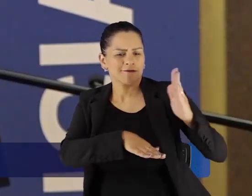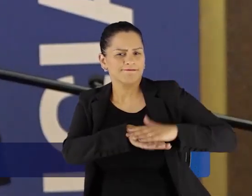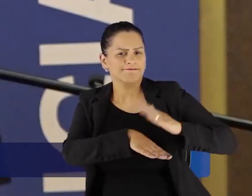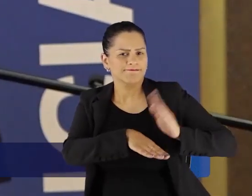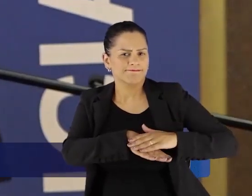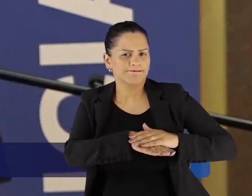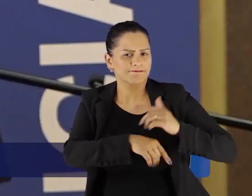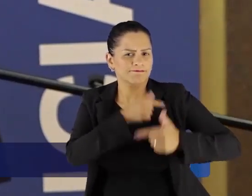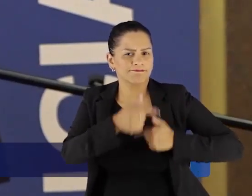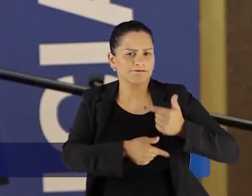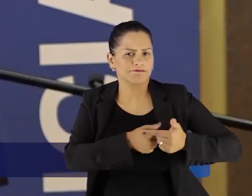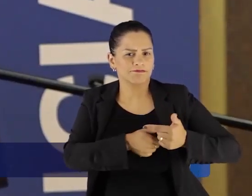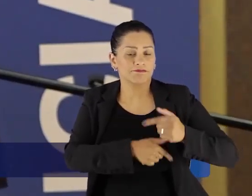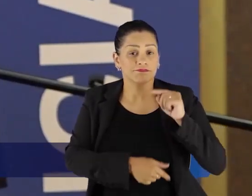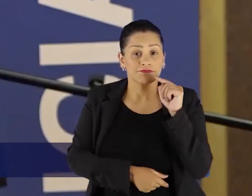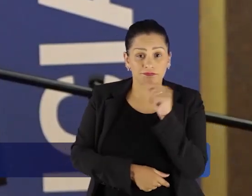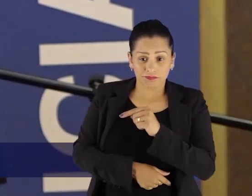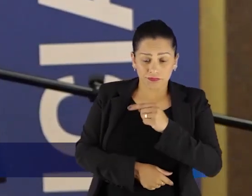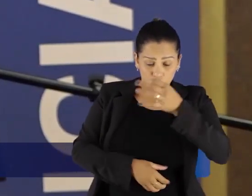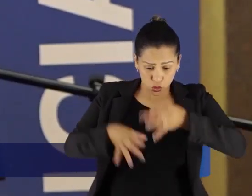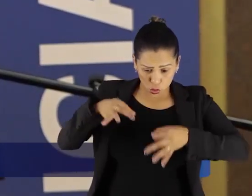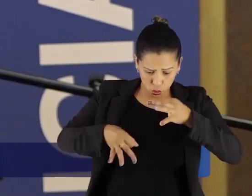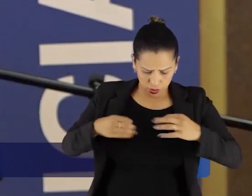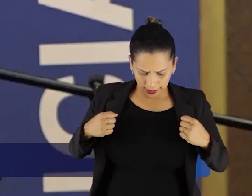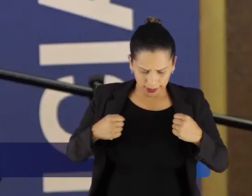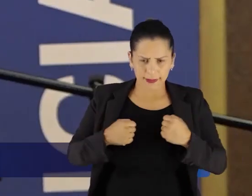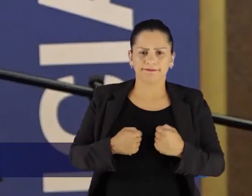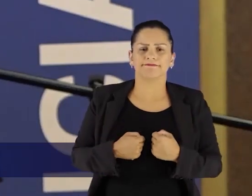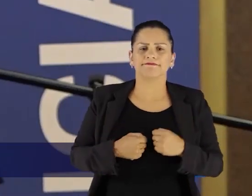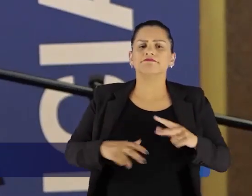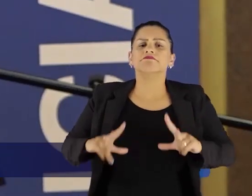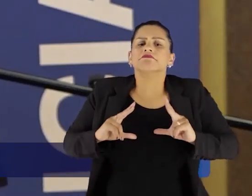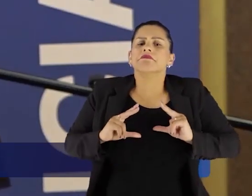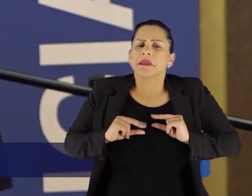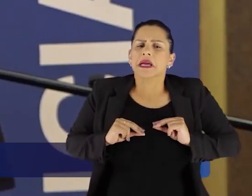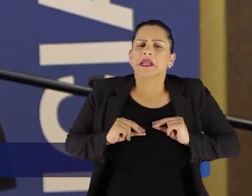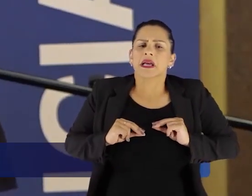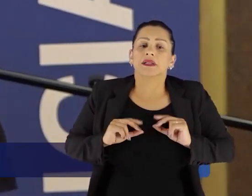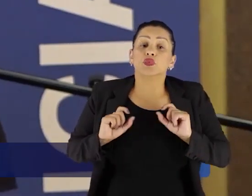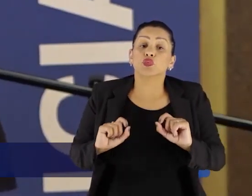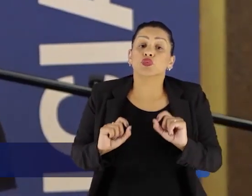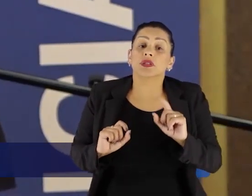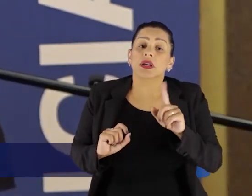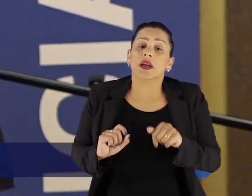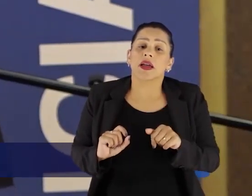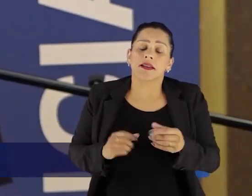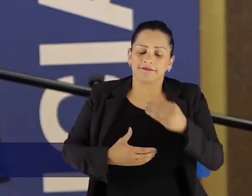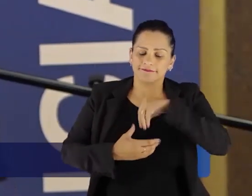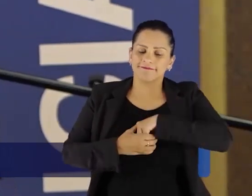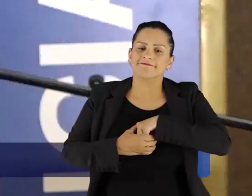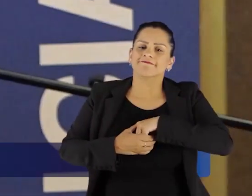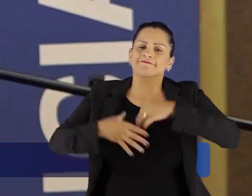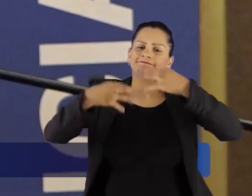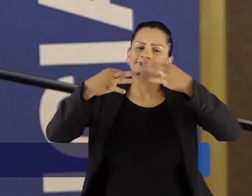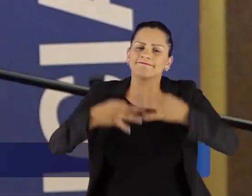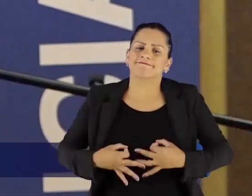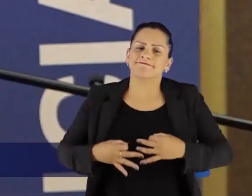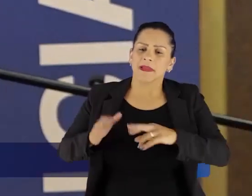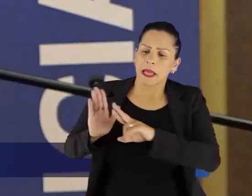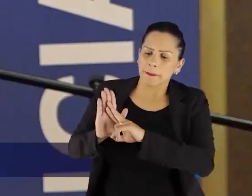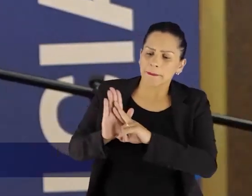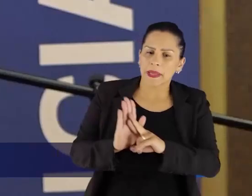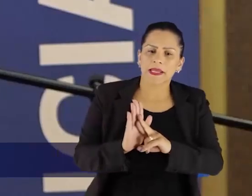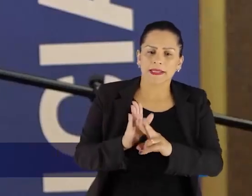o que o torna é merecedor desse papel é integridade como representa todos os